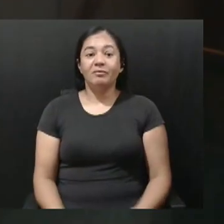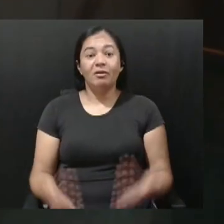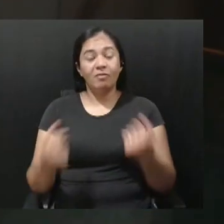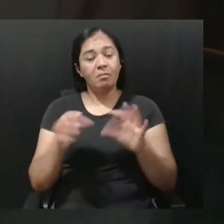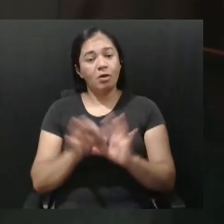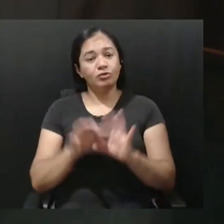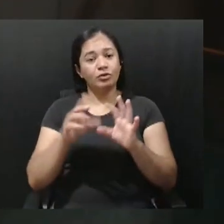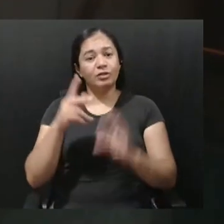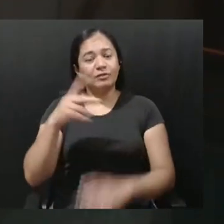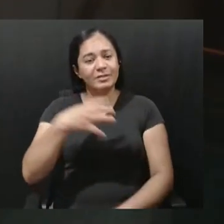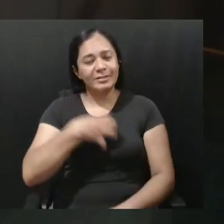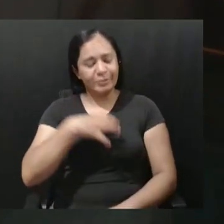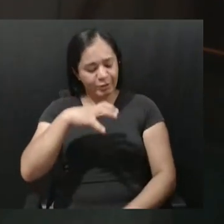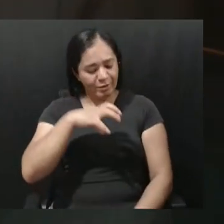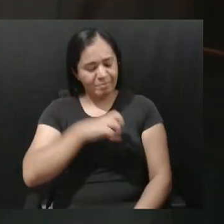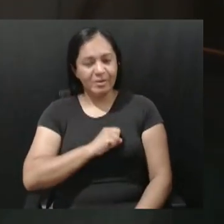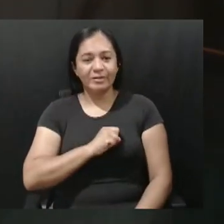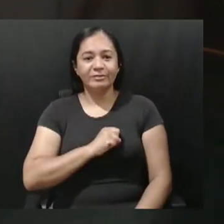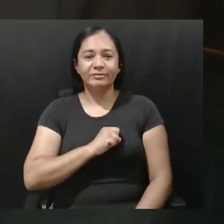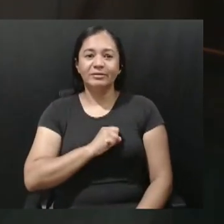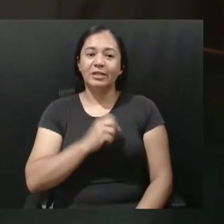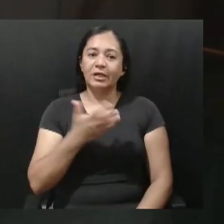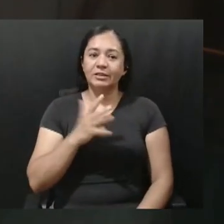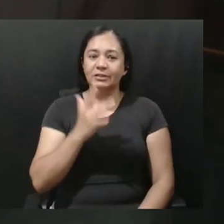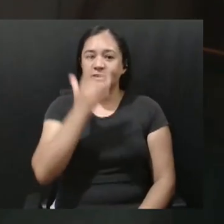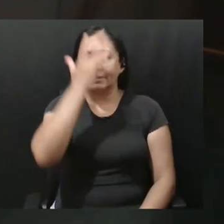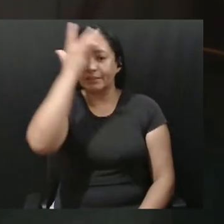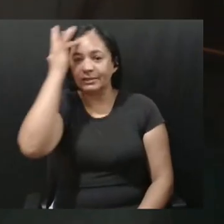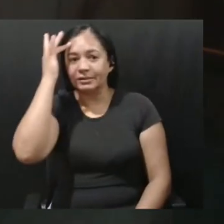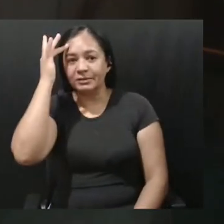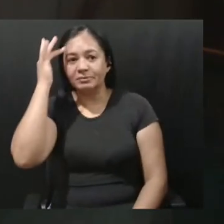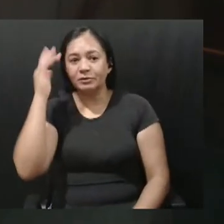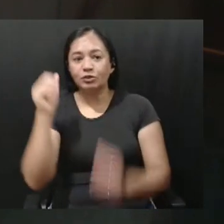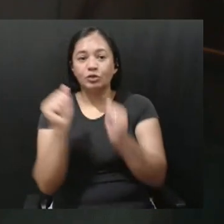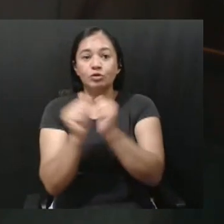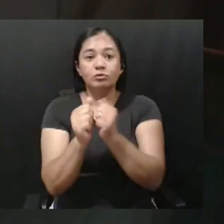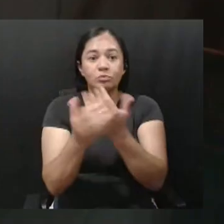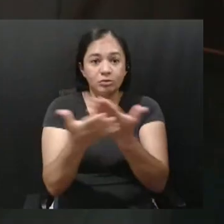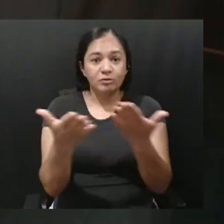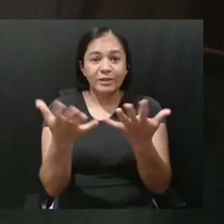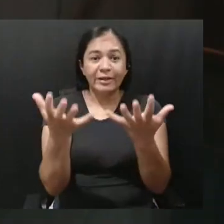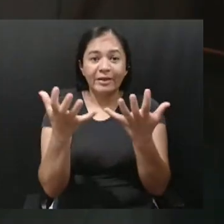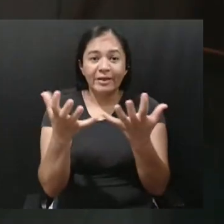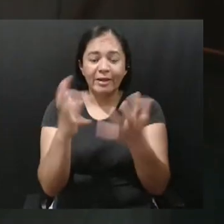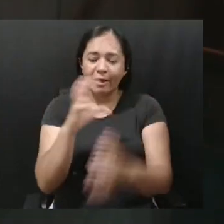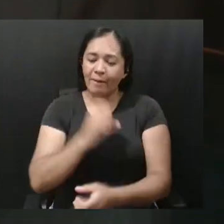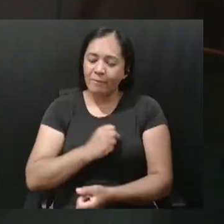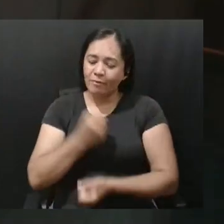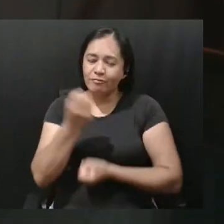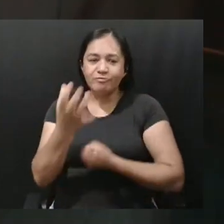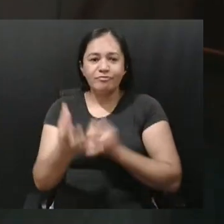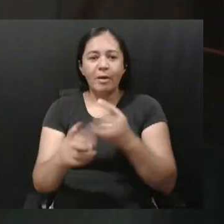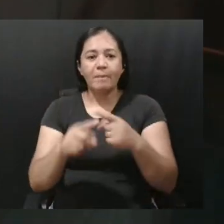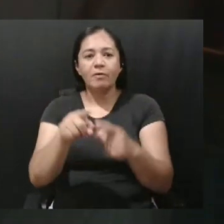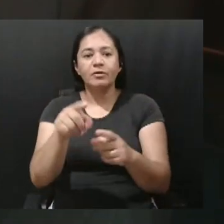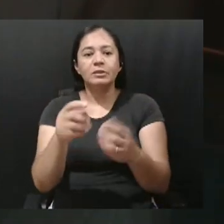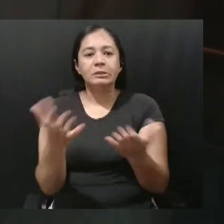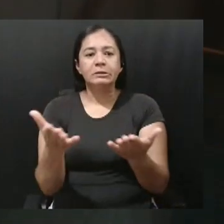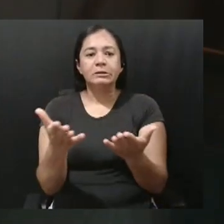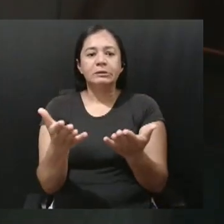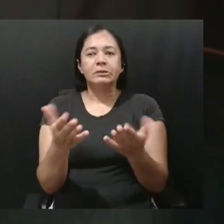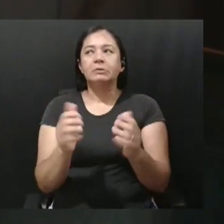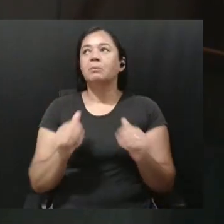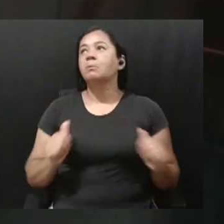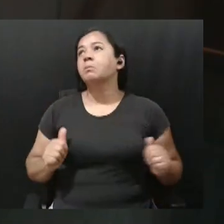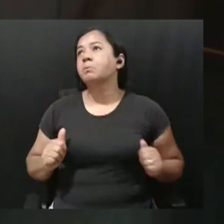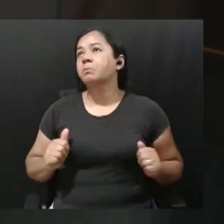Às vezes tem muita gente do seu lado e que quer te dar amor, mas você não está bem consigo mesmo, e aí você não